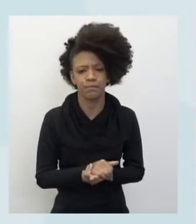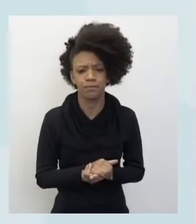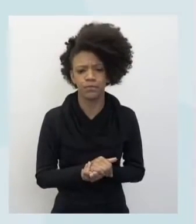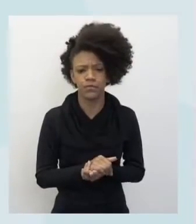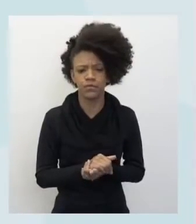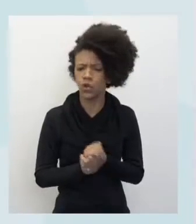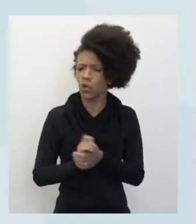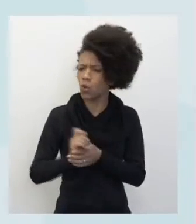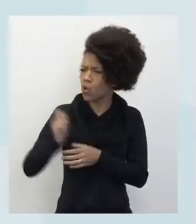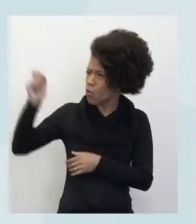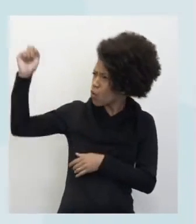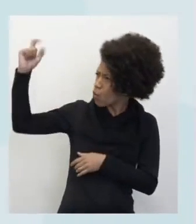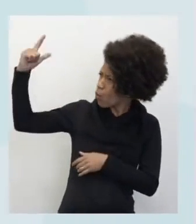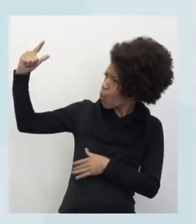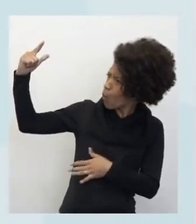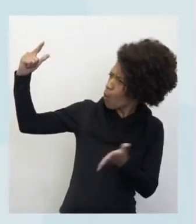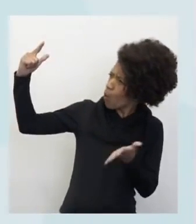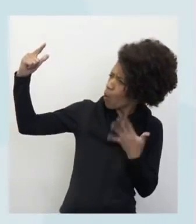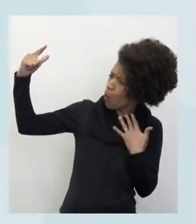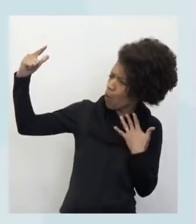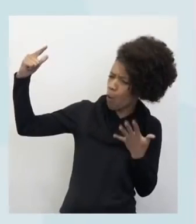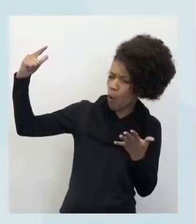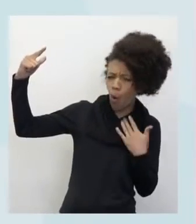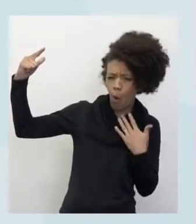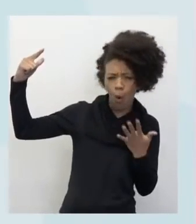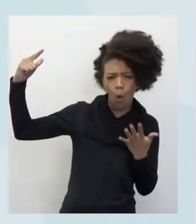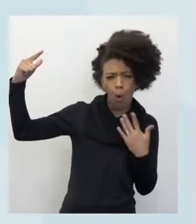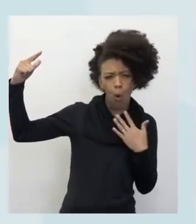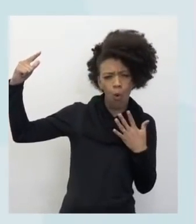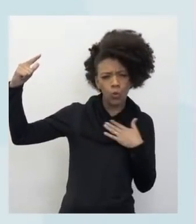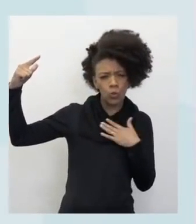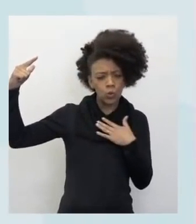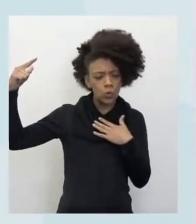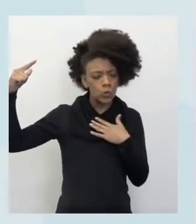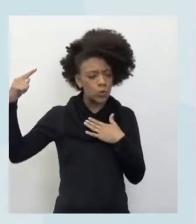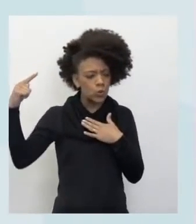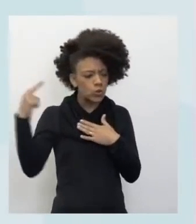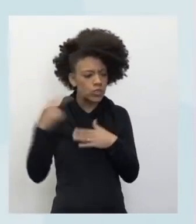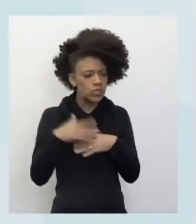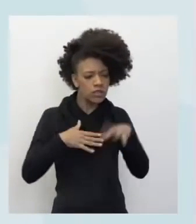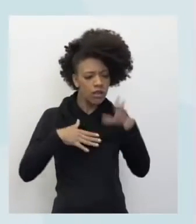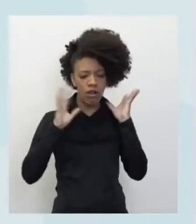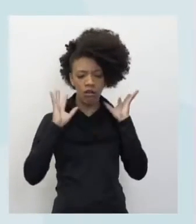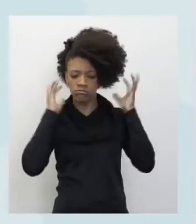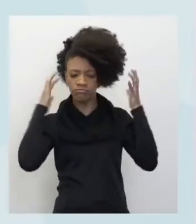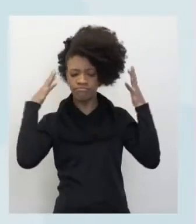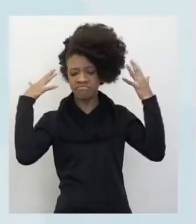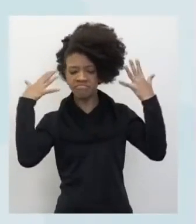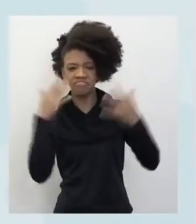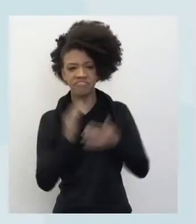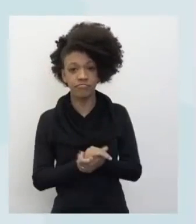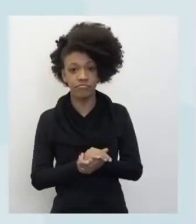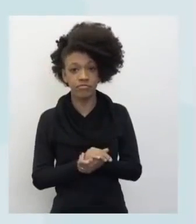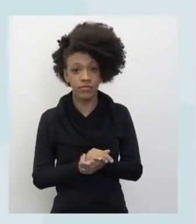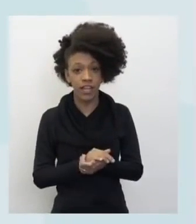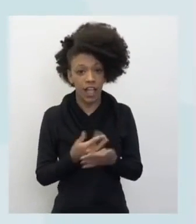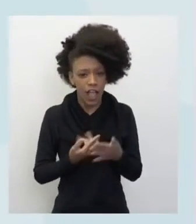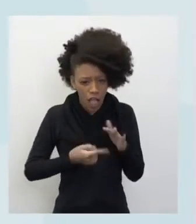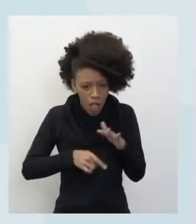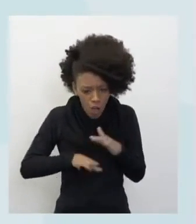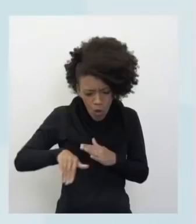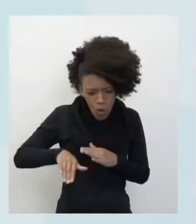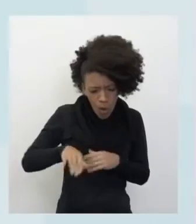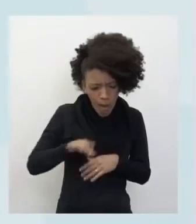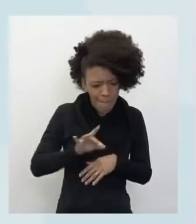estava ensolarado, muito propício para pegar um bronze e tirar a lama do cabelo. Fundo de rio é bom, mas é